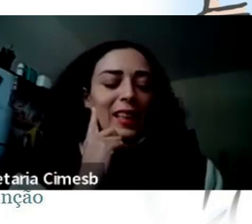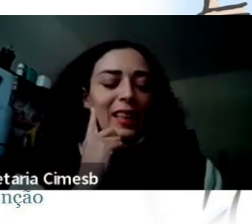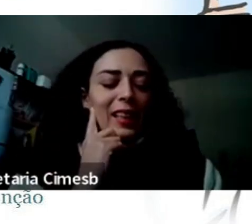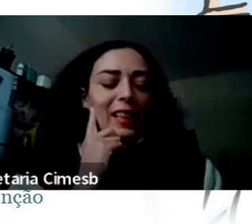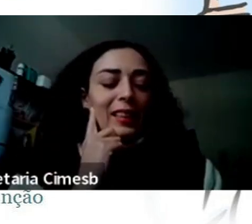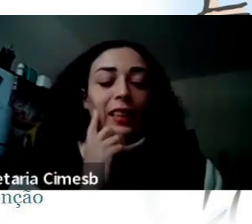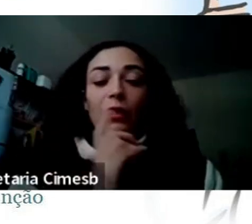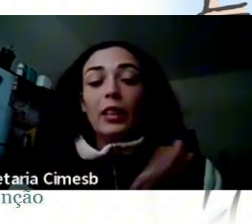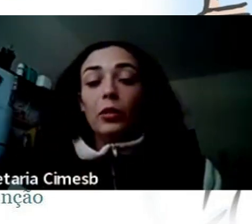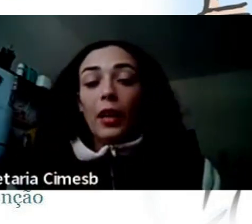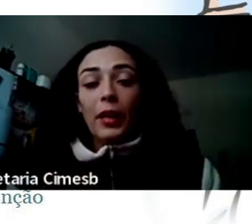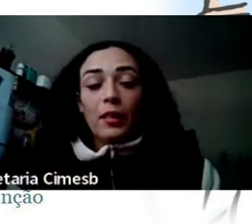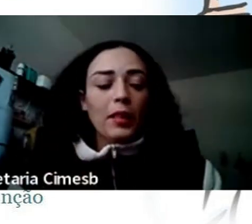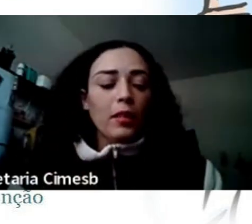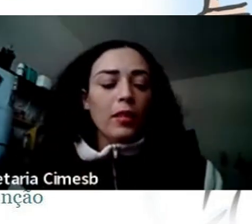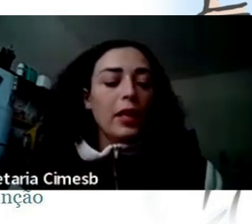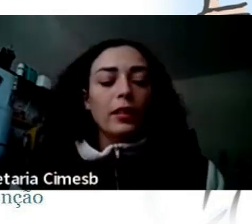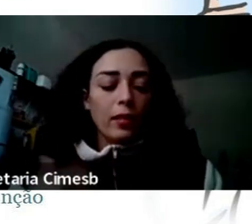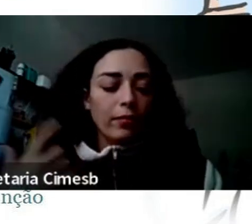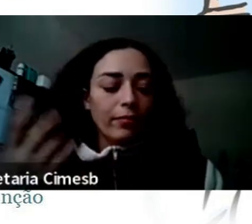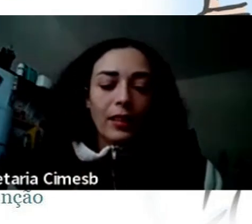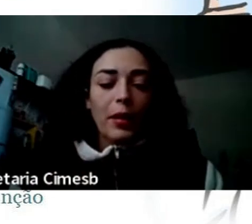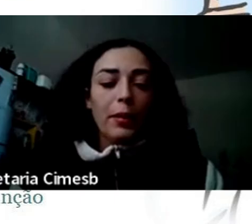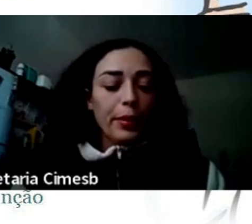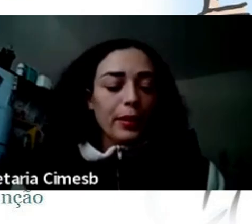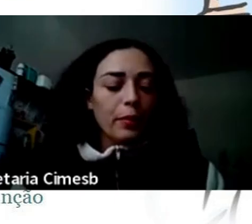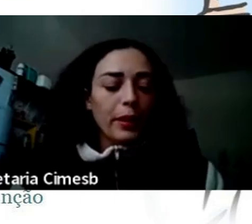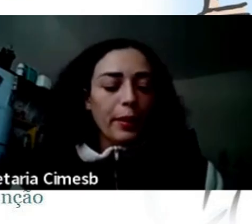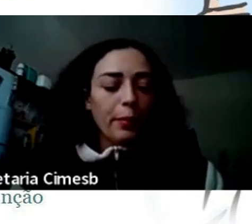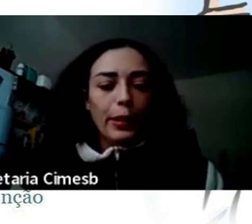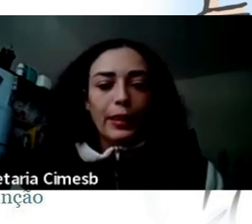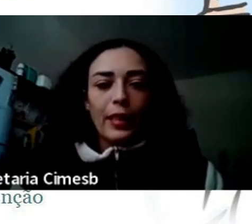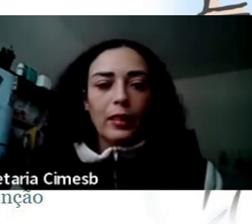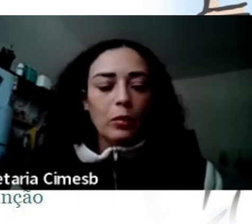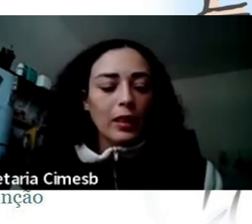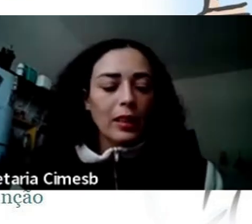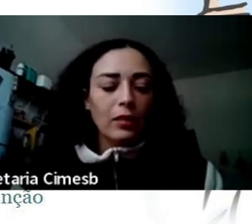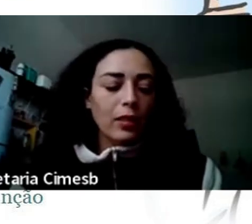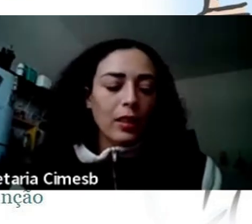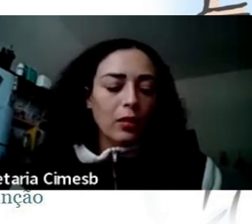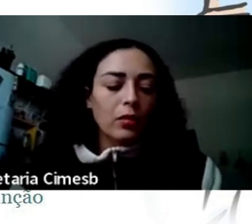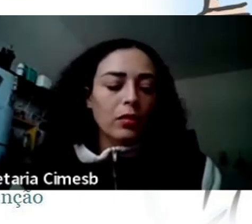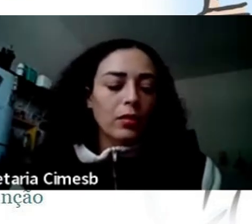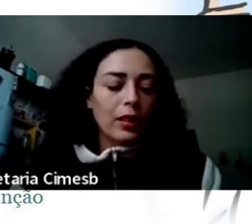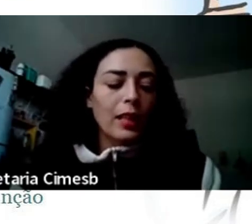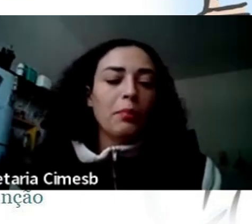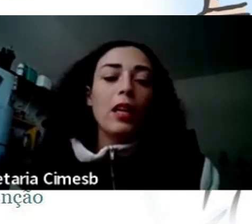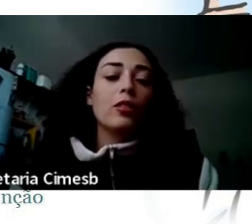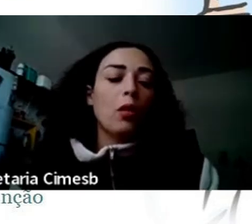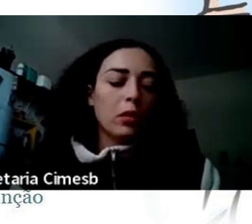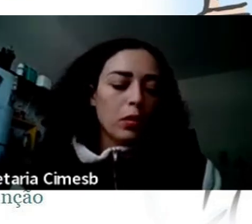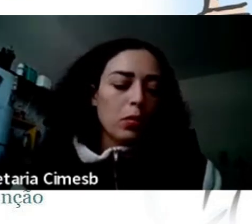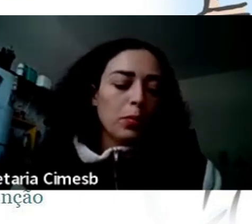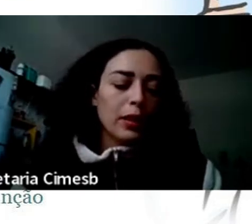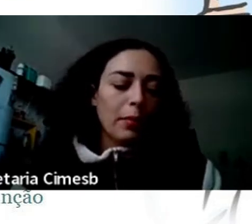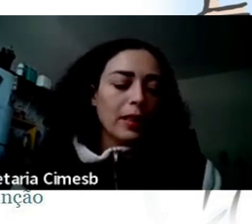casa. Então ele nunca mais bateu na mãe. Então eles também precisam passar por essa reeducação, senão, né,